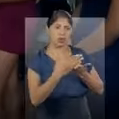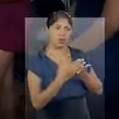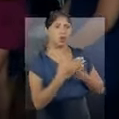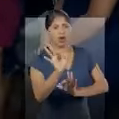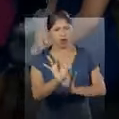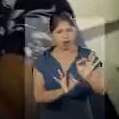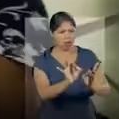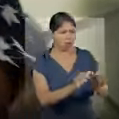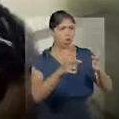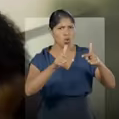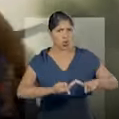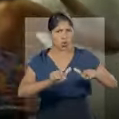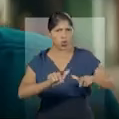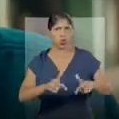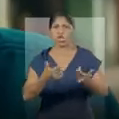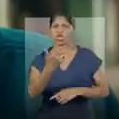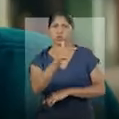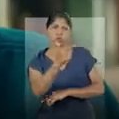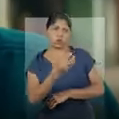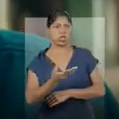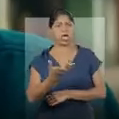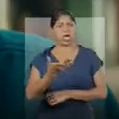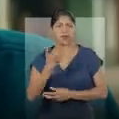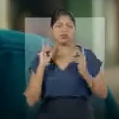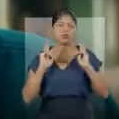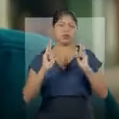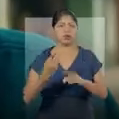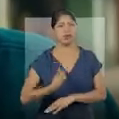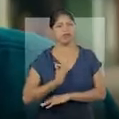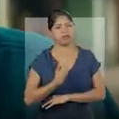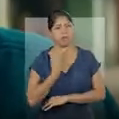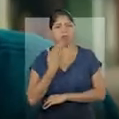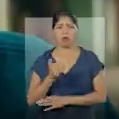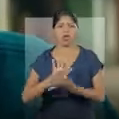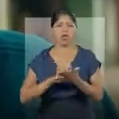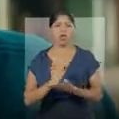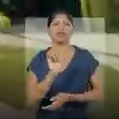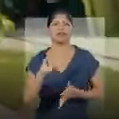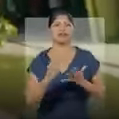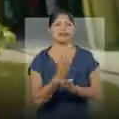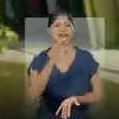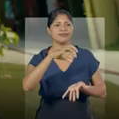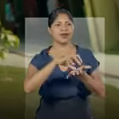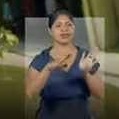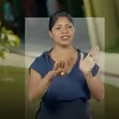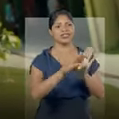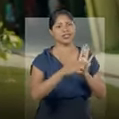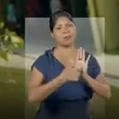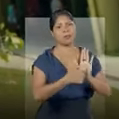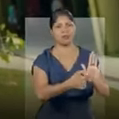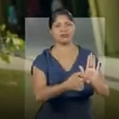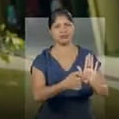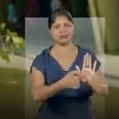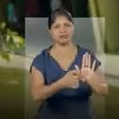começou a trazer cursos. A gente não tinha perspectiva de vida, a gente não ia melhorar. E aí o Ter Paz entra e traz isso pra gente.